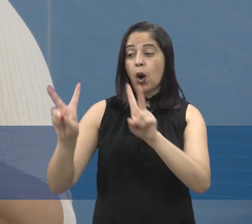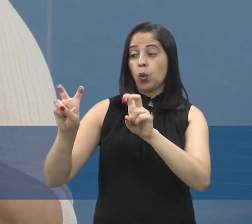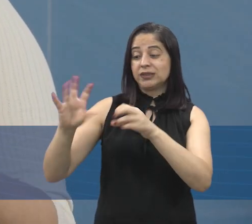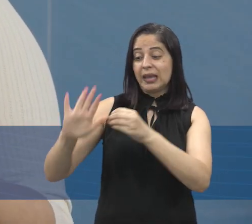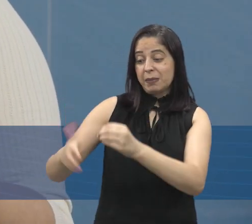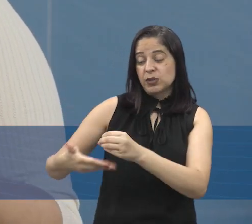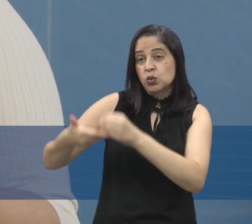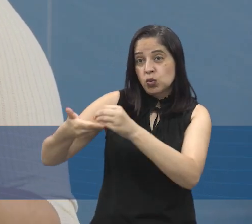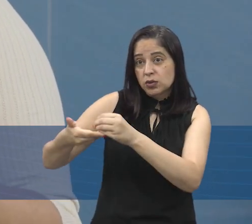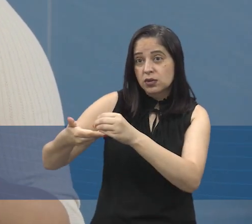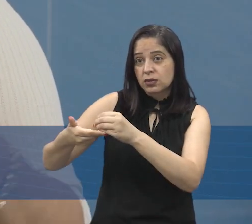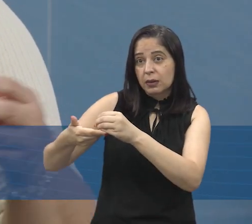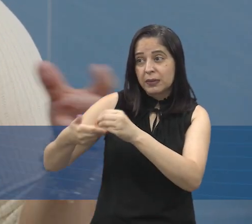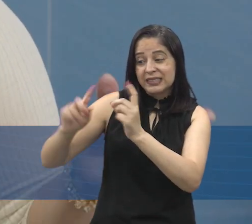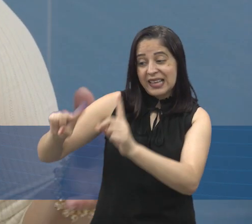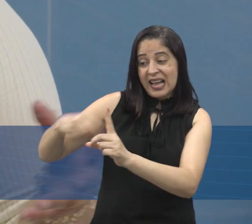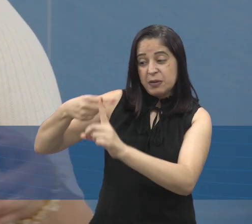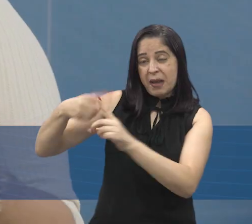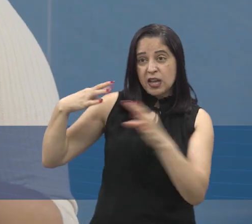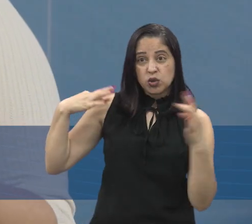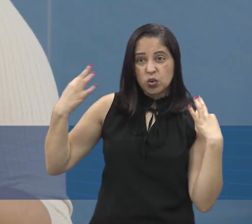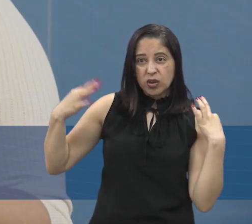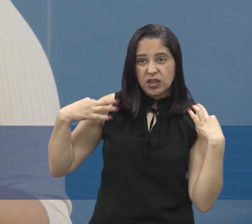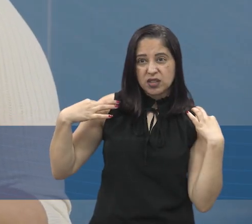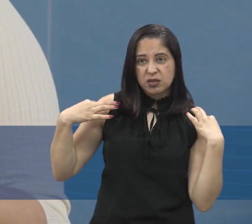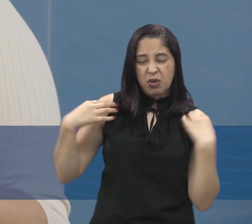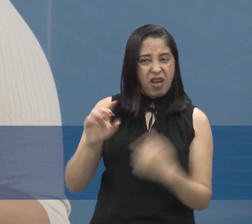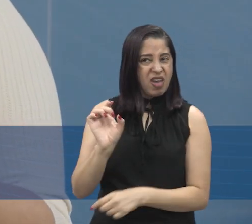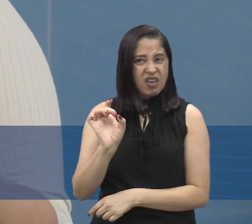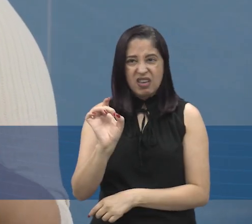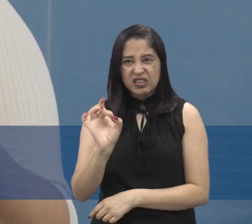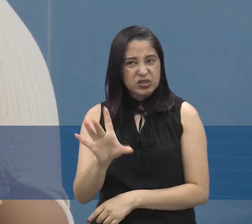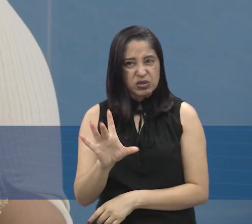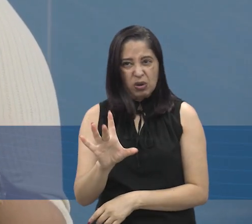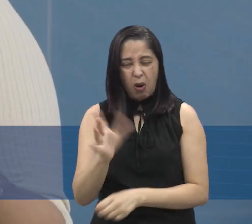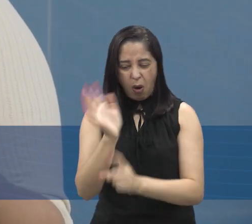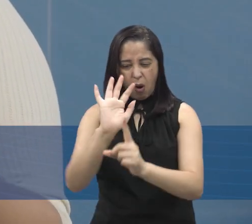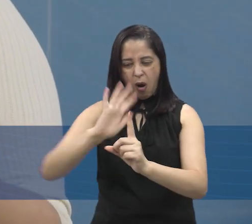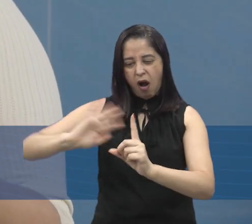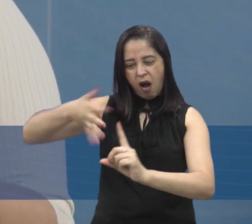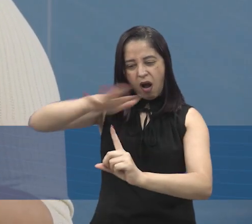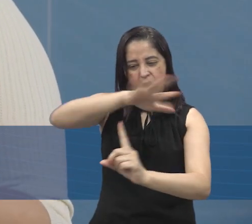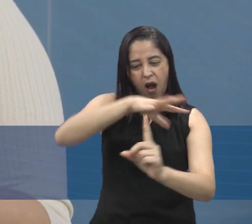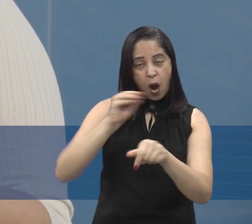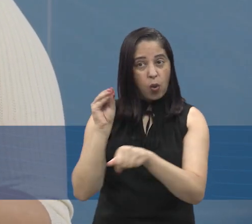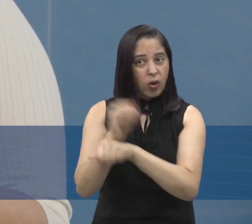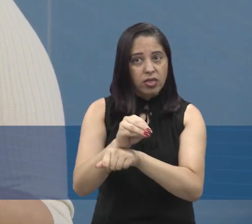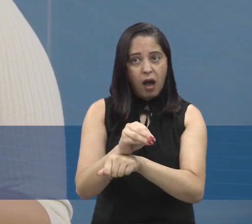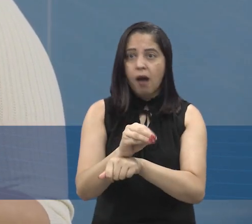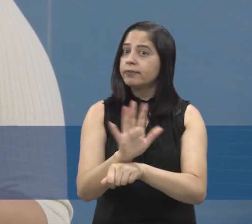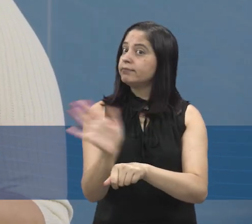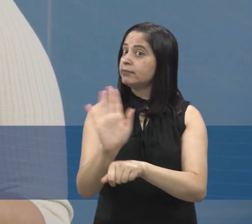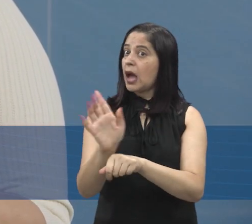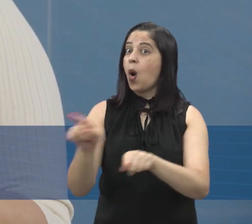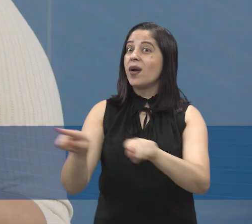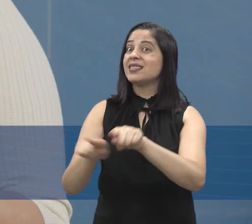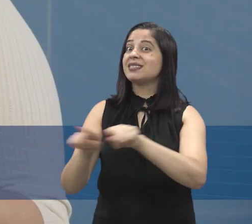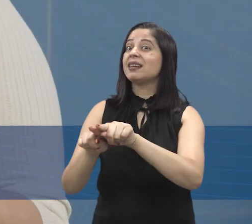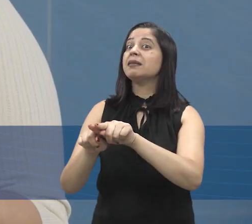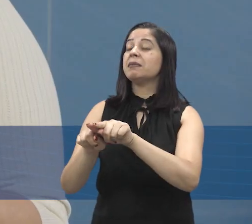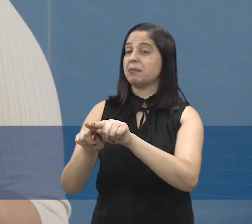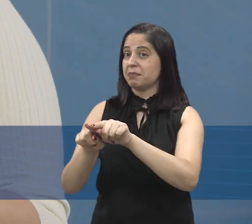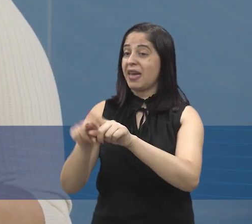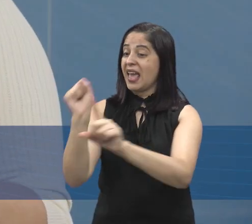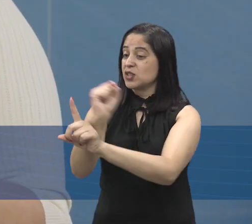a cultura local, os folclores. Isso é importantíssimo. E quando a gente fala de sustentabilidade